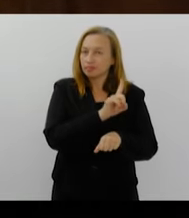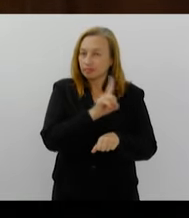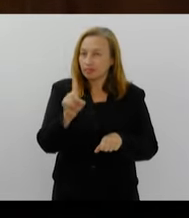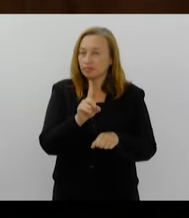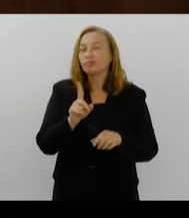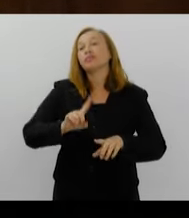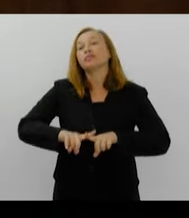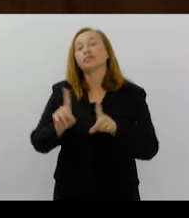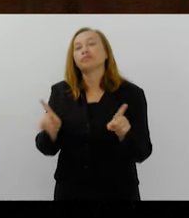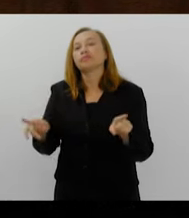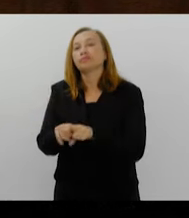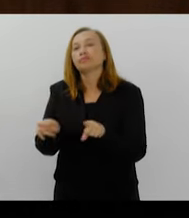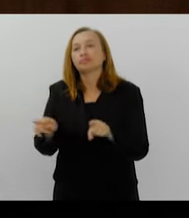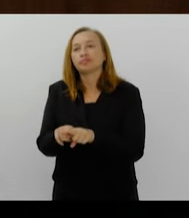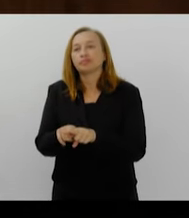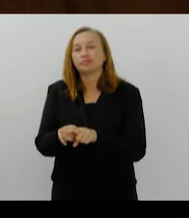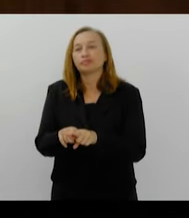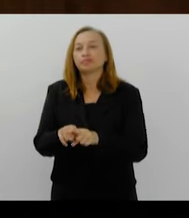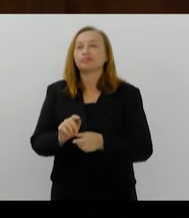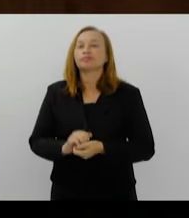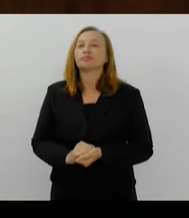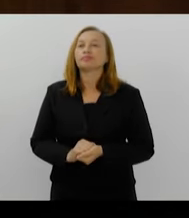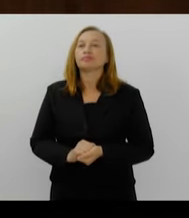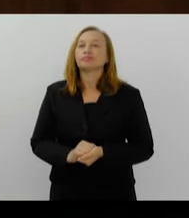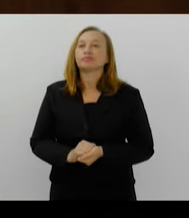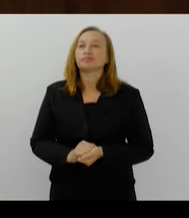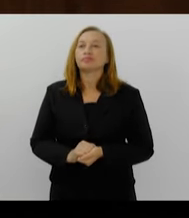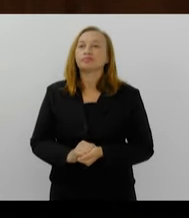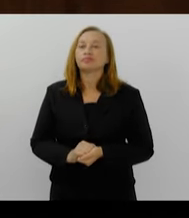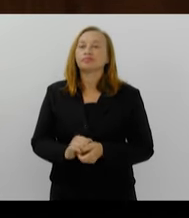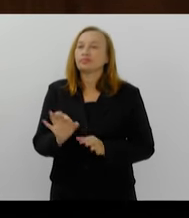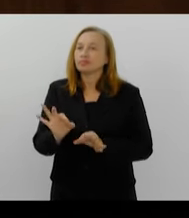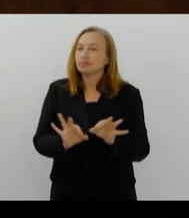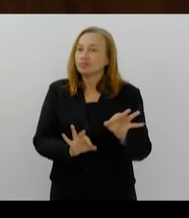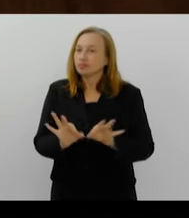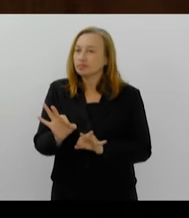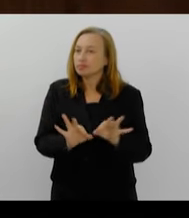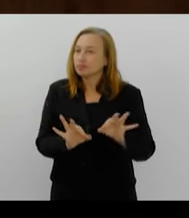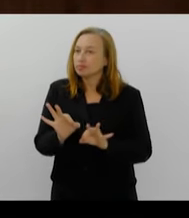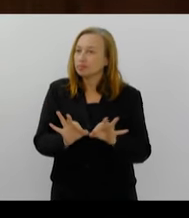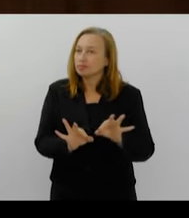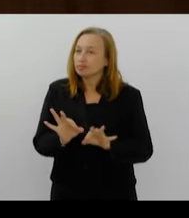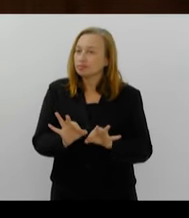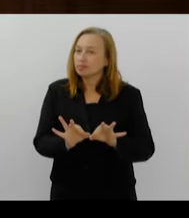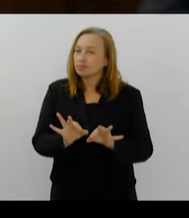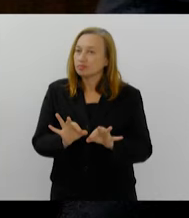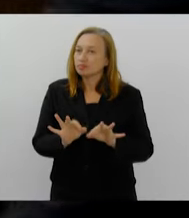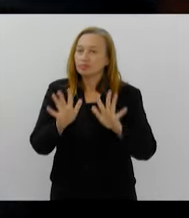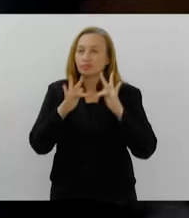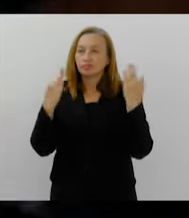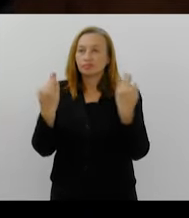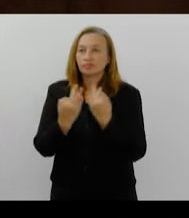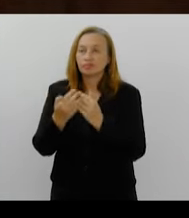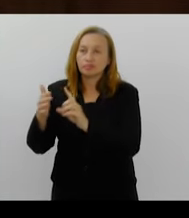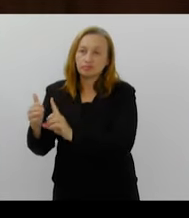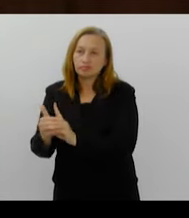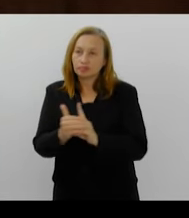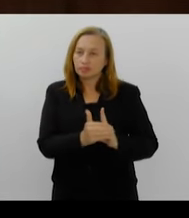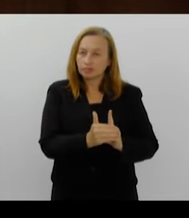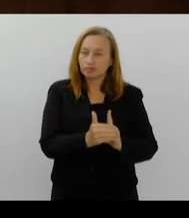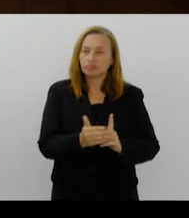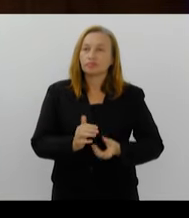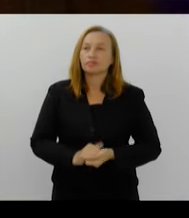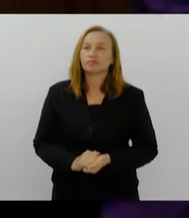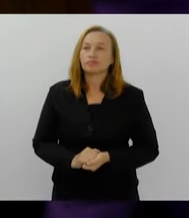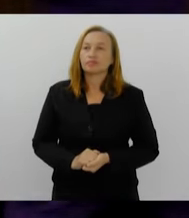também visando a desinstitucionalização com o programa de família acolhedora. Não é? É